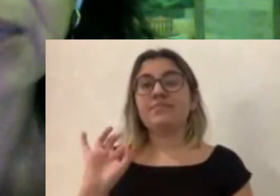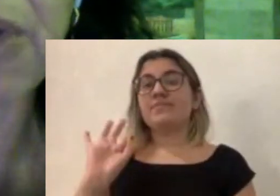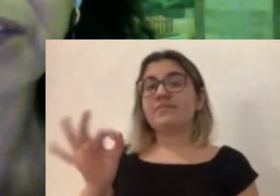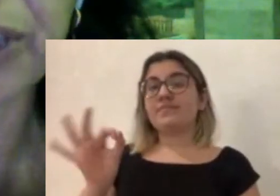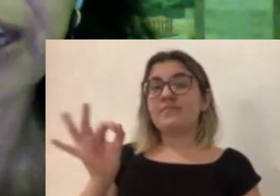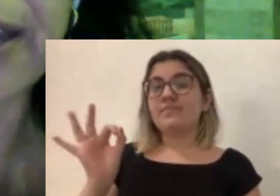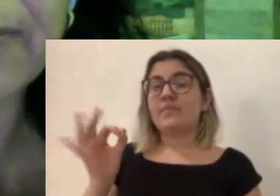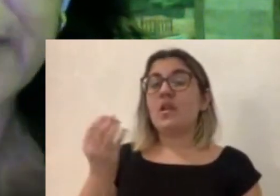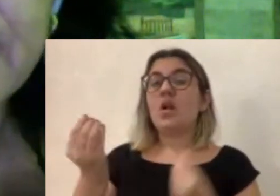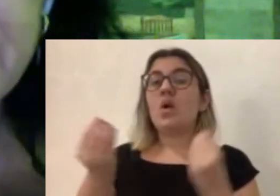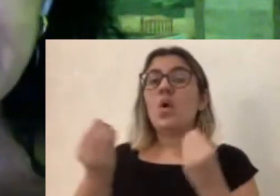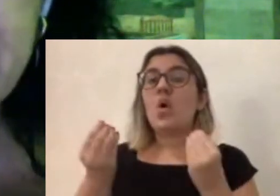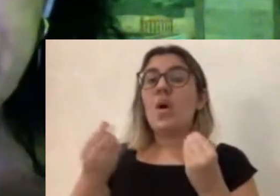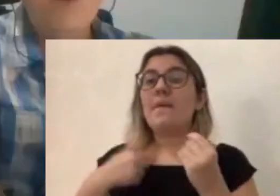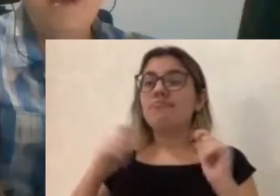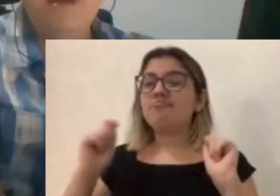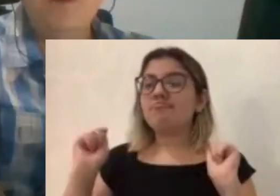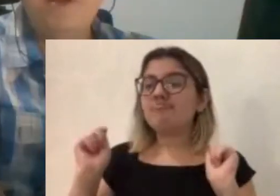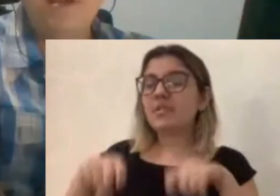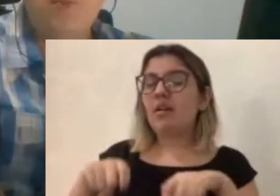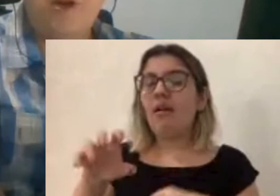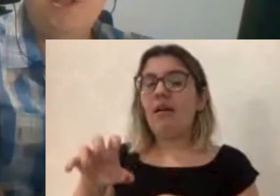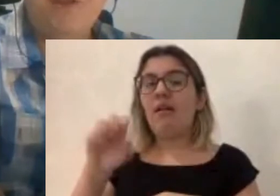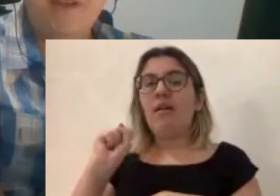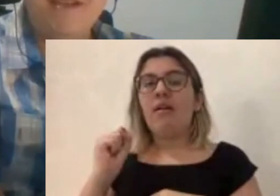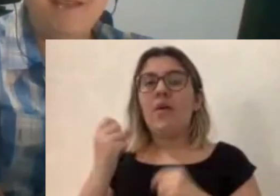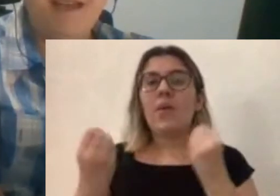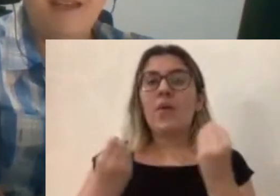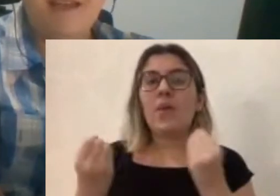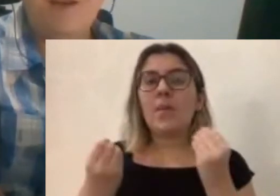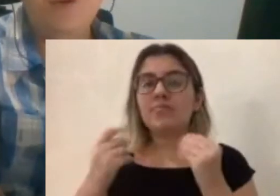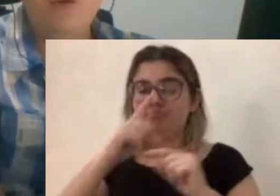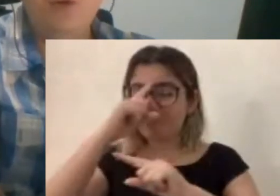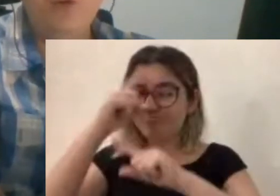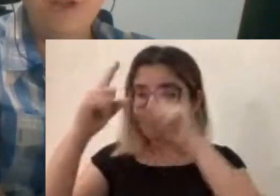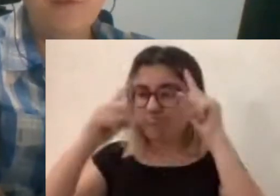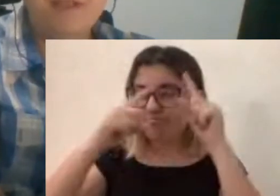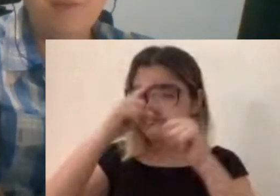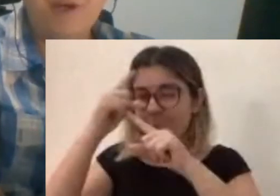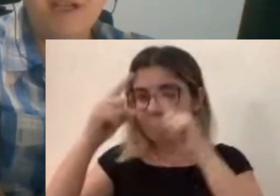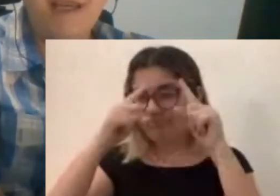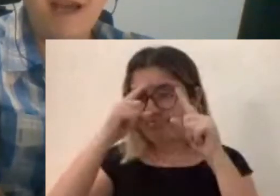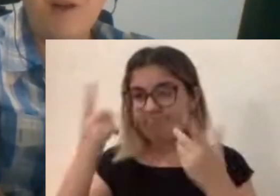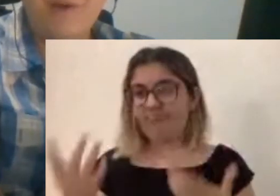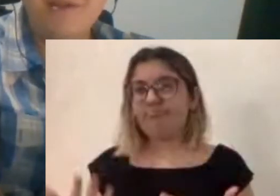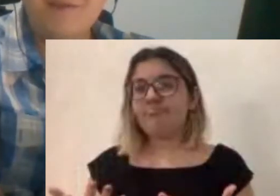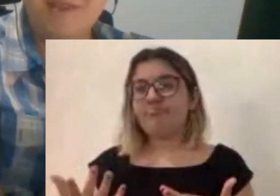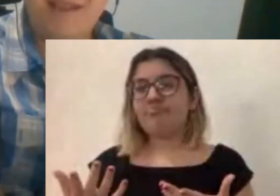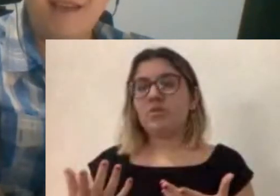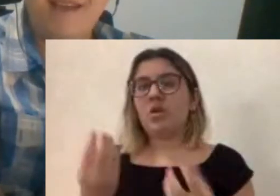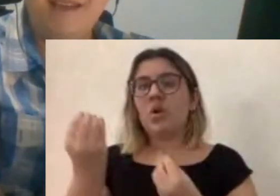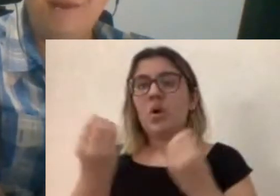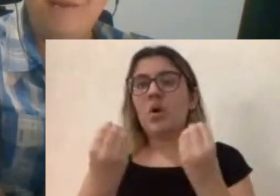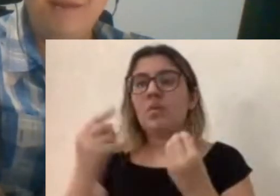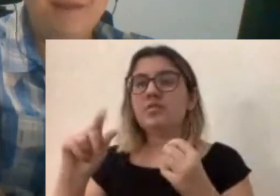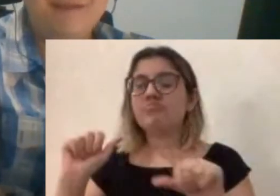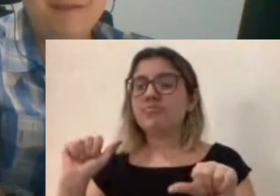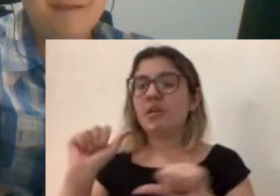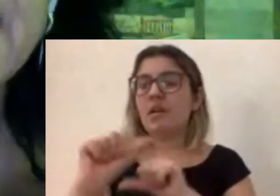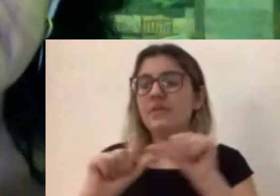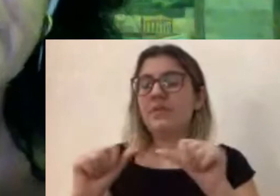dessa linguagem, né? É, o que isso pode te oferecer, né? E o quanto você pode criar com isso que você tem ali na